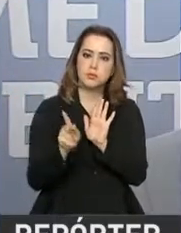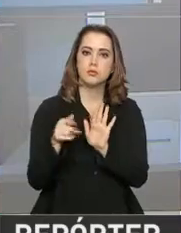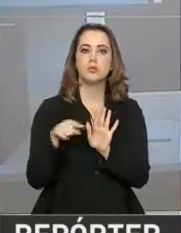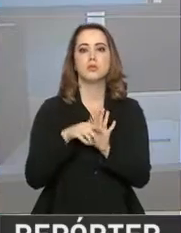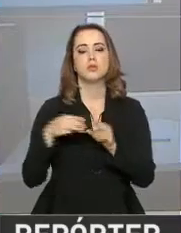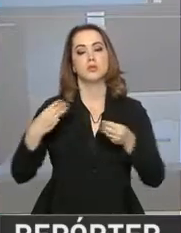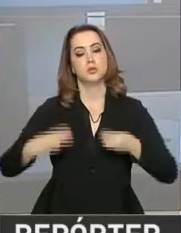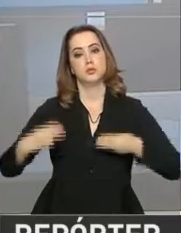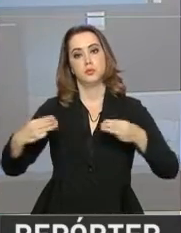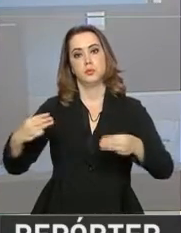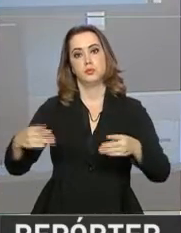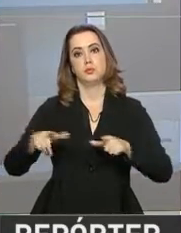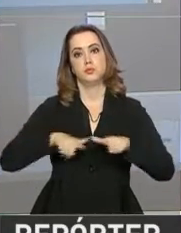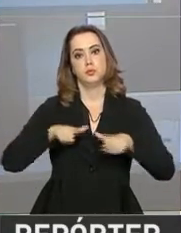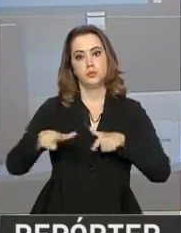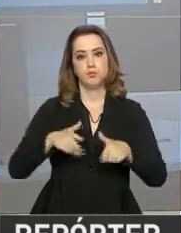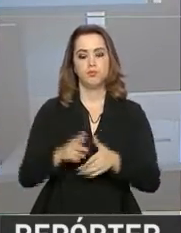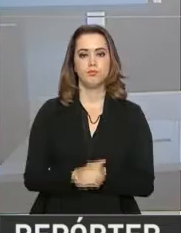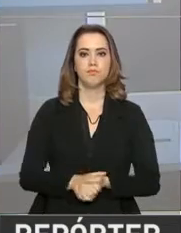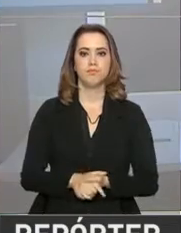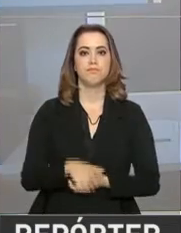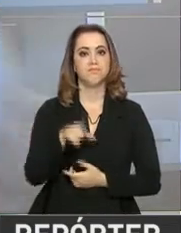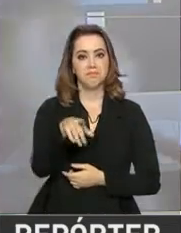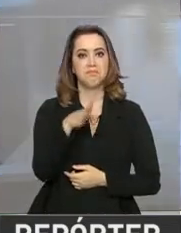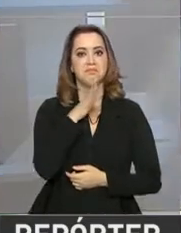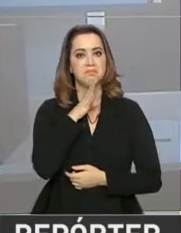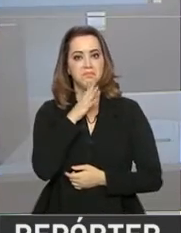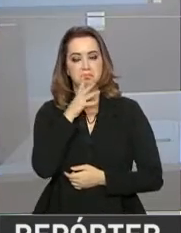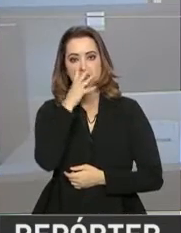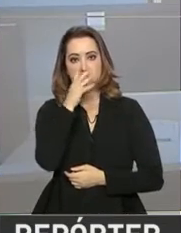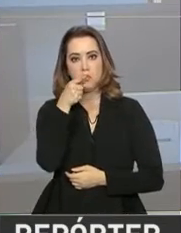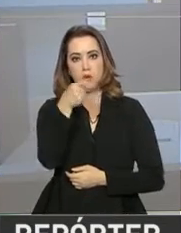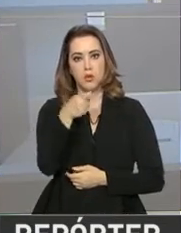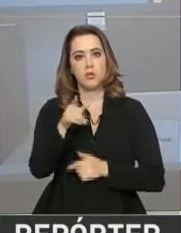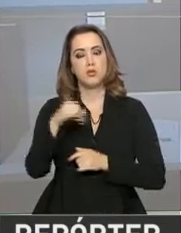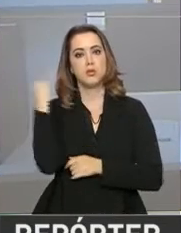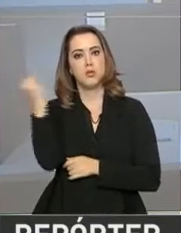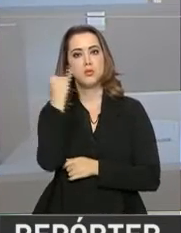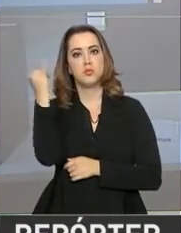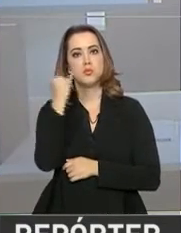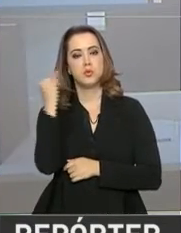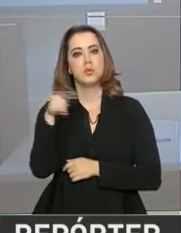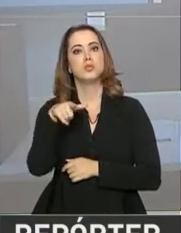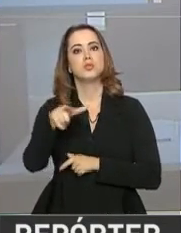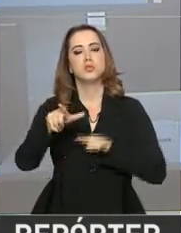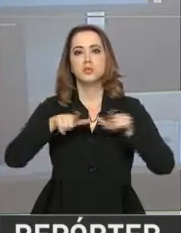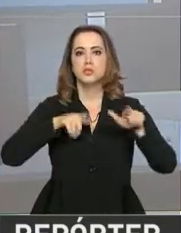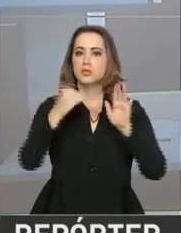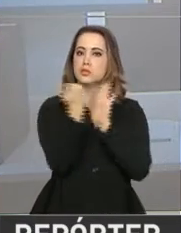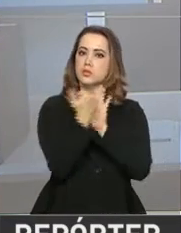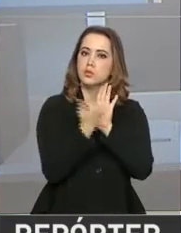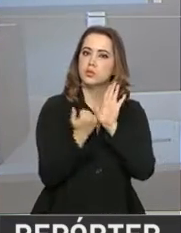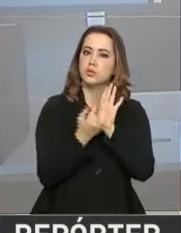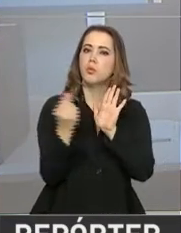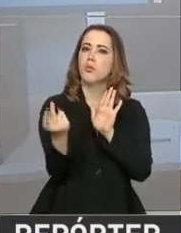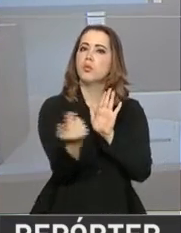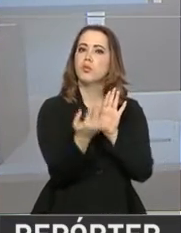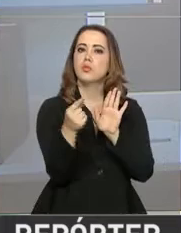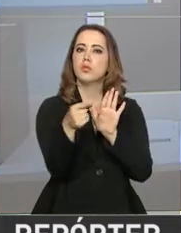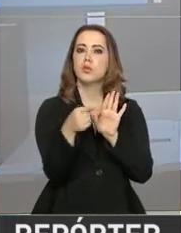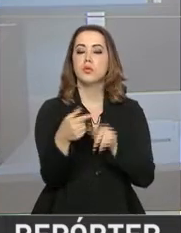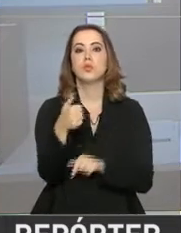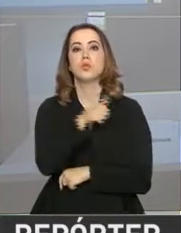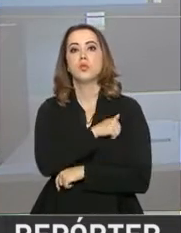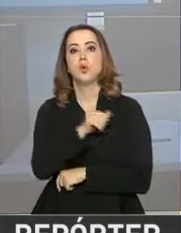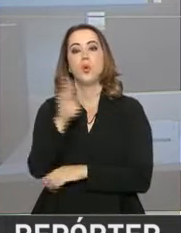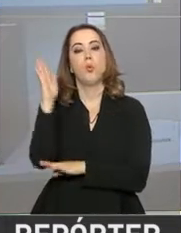Trabalho. Olha só a importância de um programa como este para uma cidade como o Rio de Janeiro. Durante os Jogos Olímpicos, a rede hoteleira